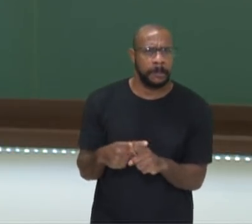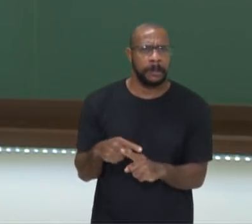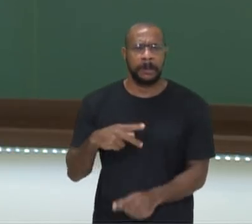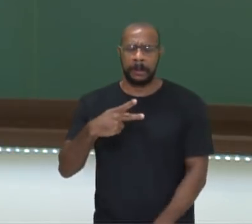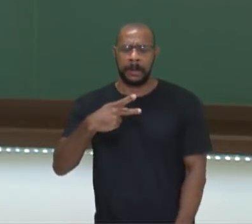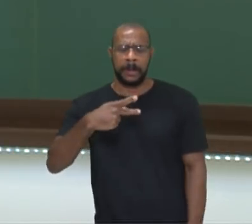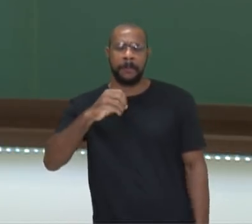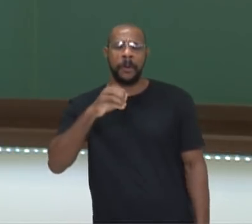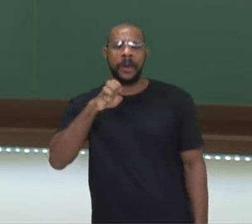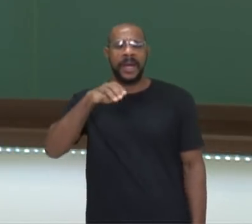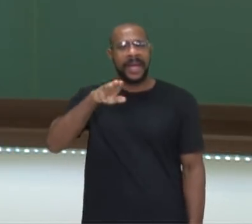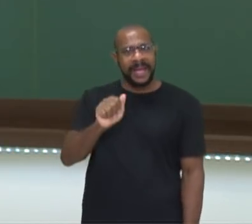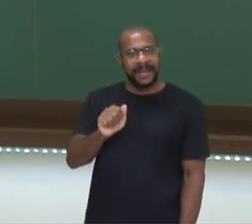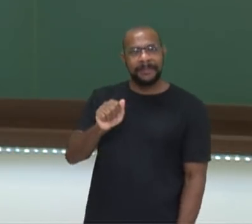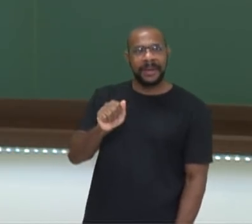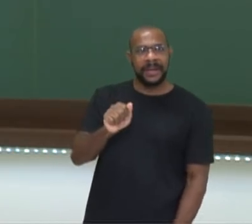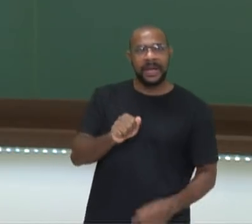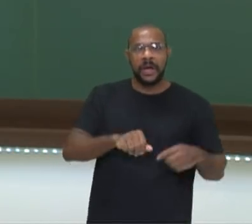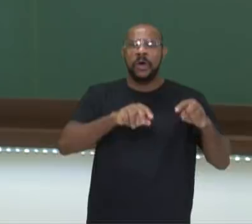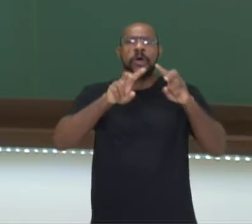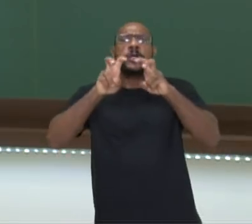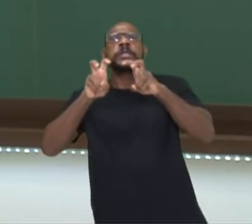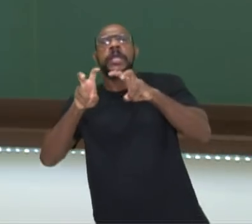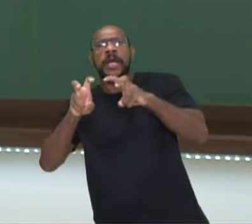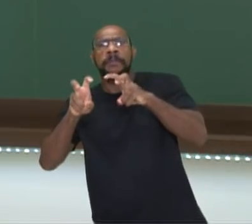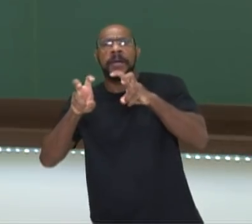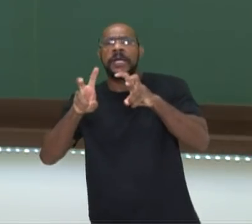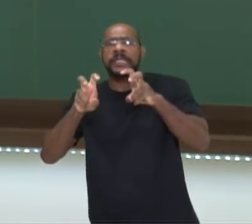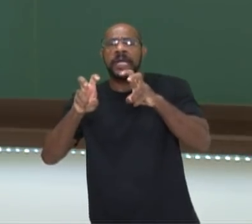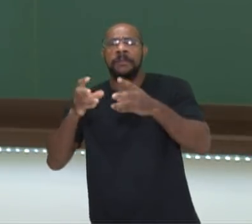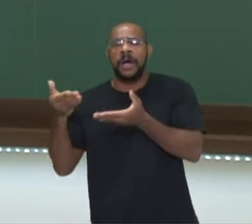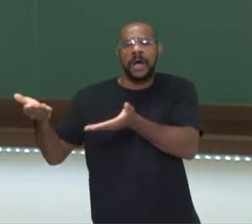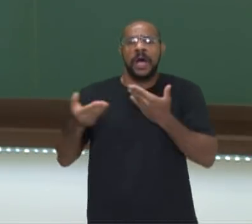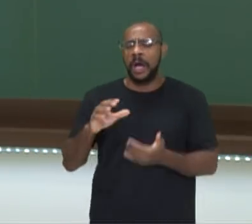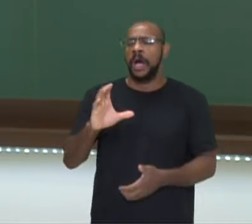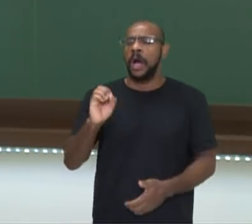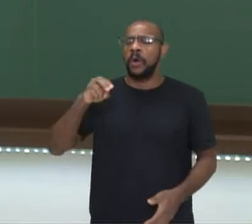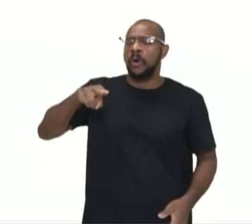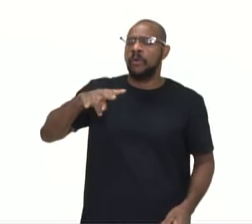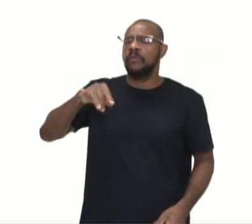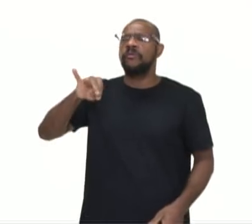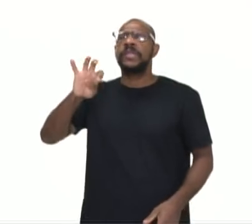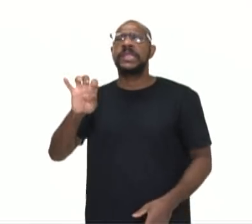poema se chama Convite? Um tempinho para você e eu já volto.